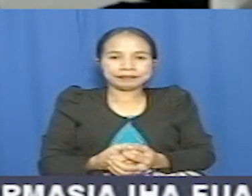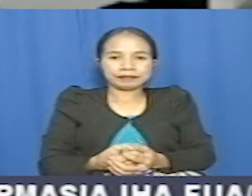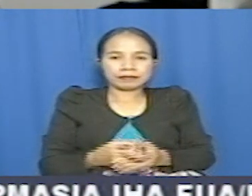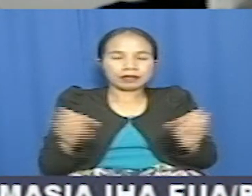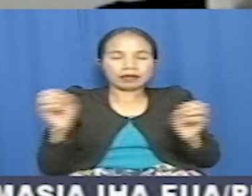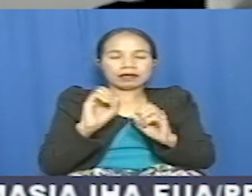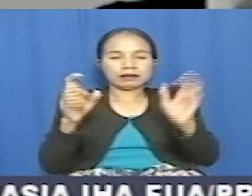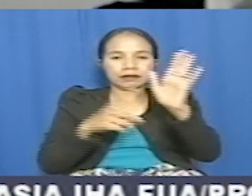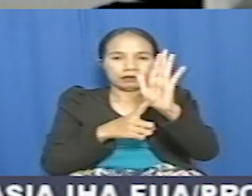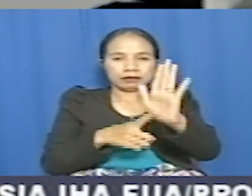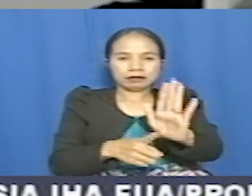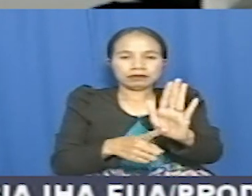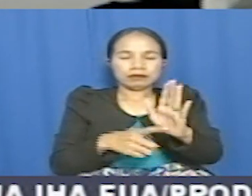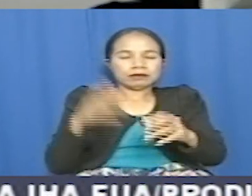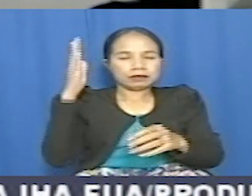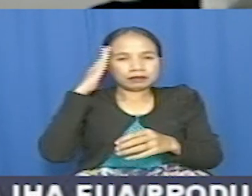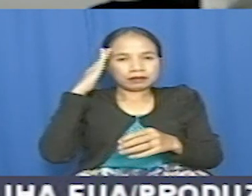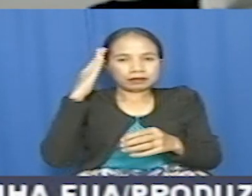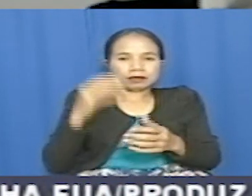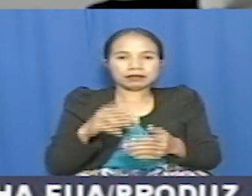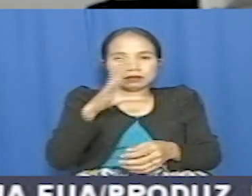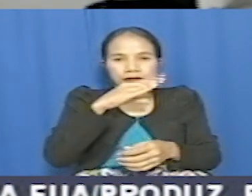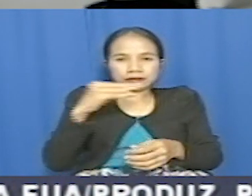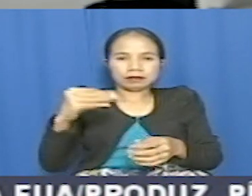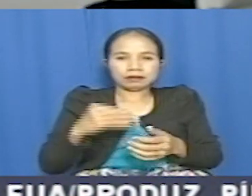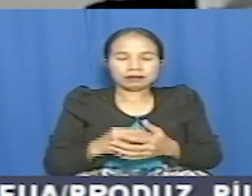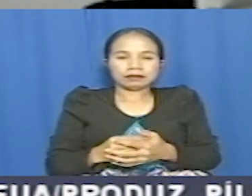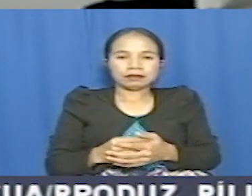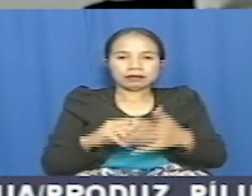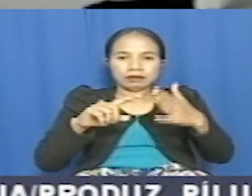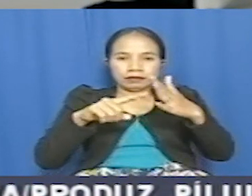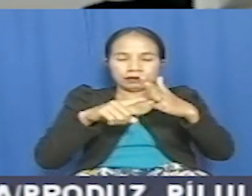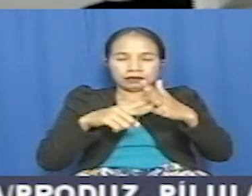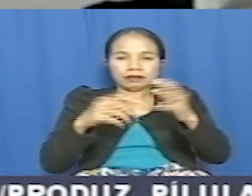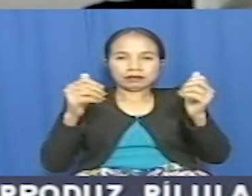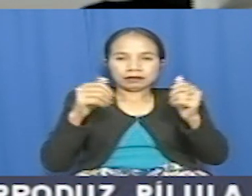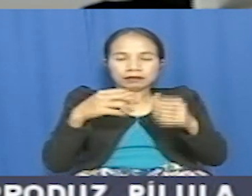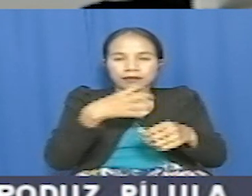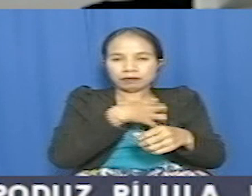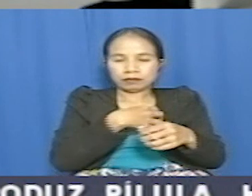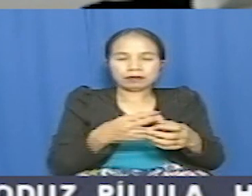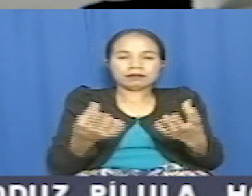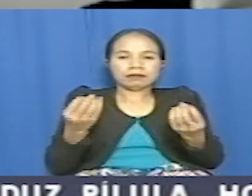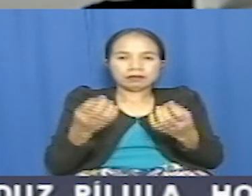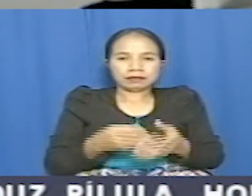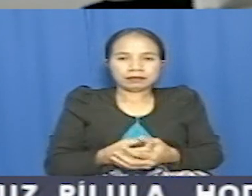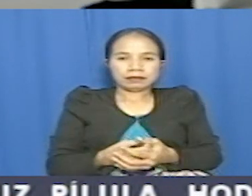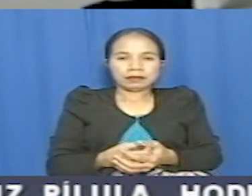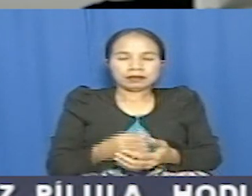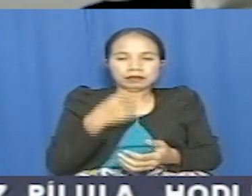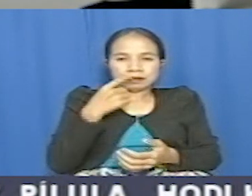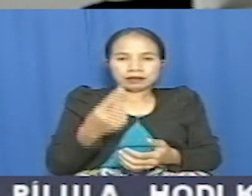halo queixa mais então ita considera rumores para que terona a rumores a comunidade nem let para close para que kata